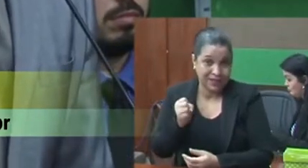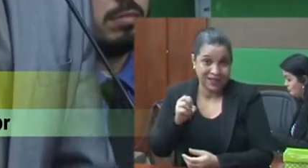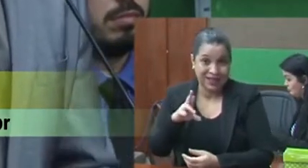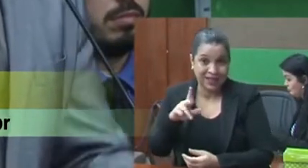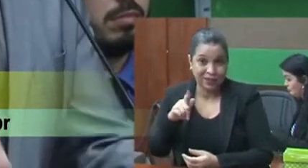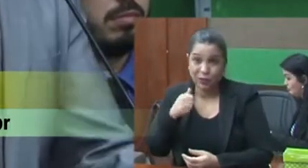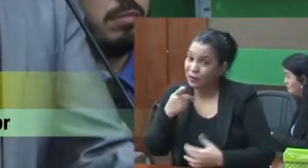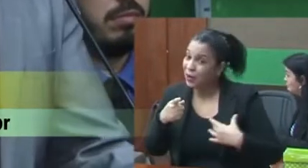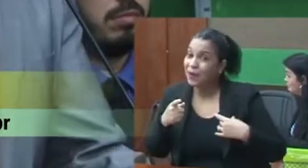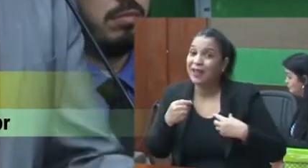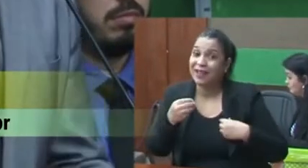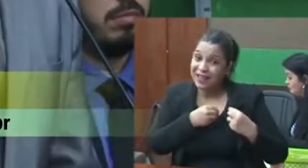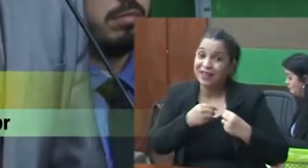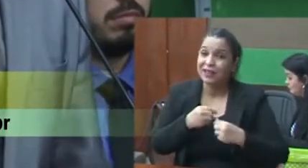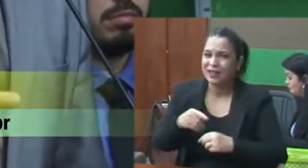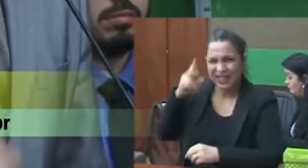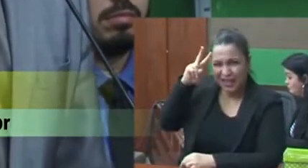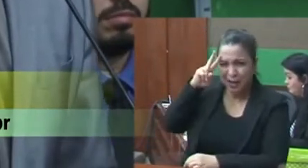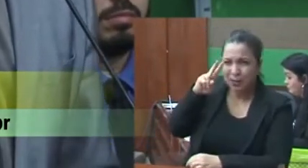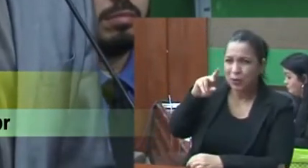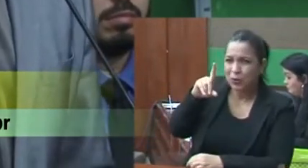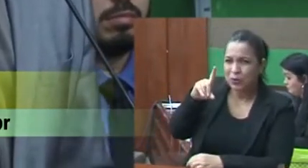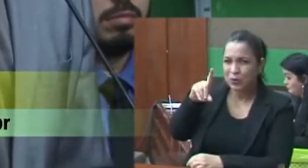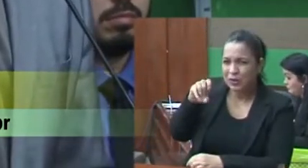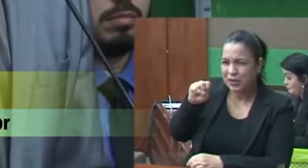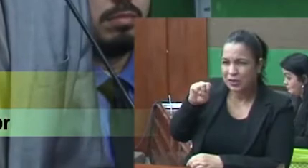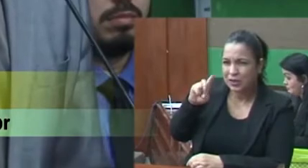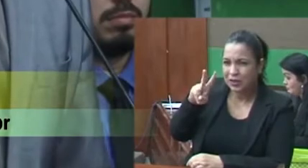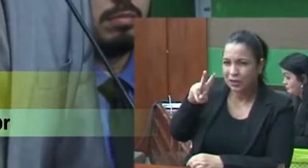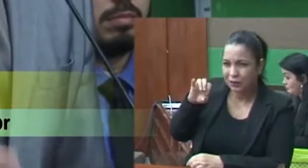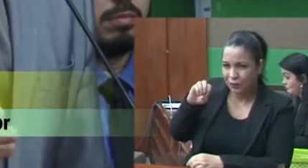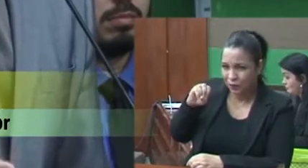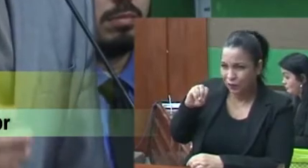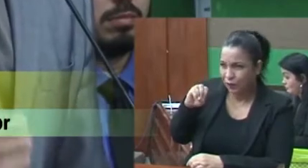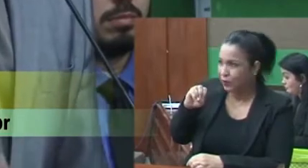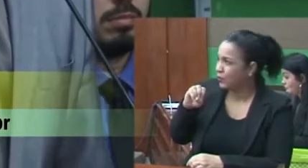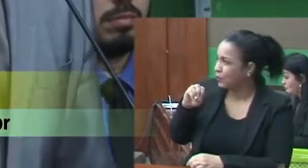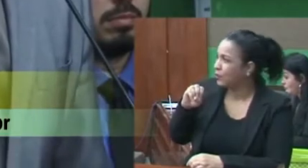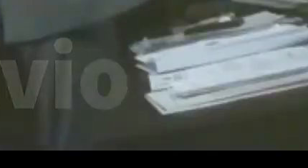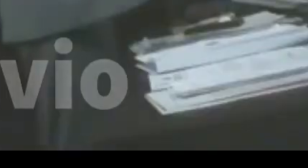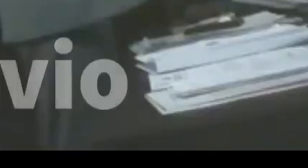o Silvio, que deu o dinheiro, aquele Silvio que tem o comentário,